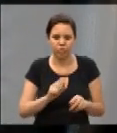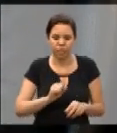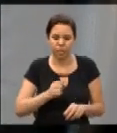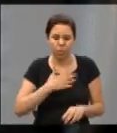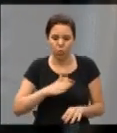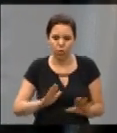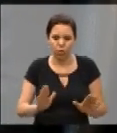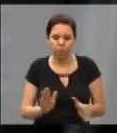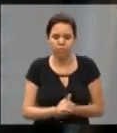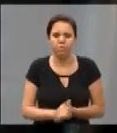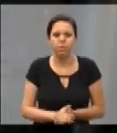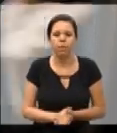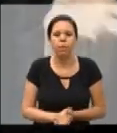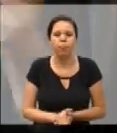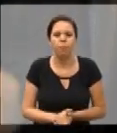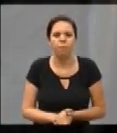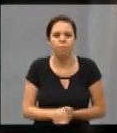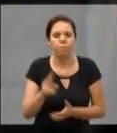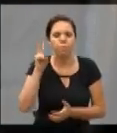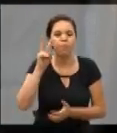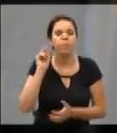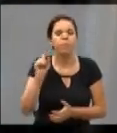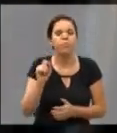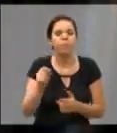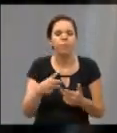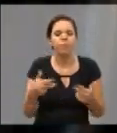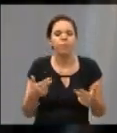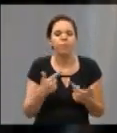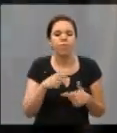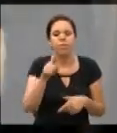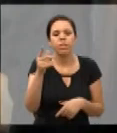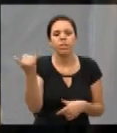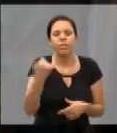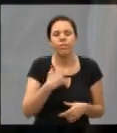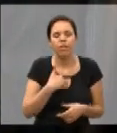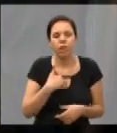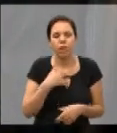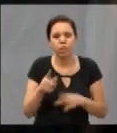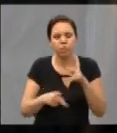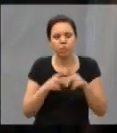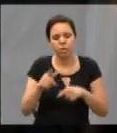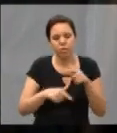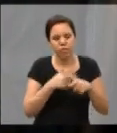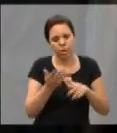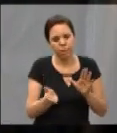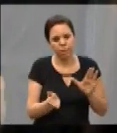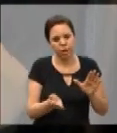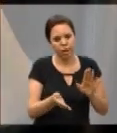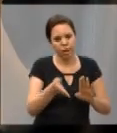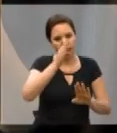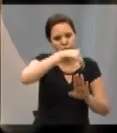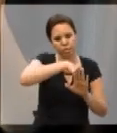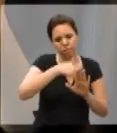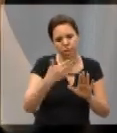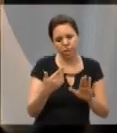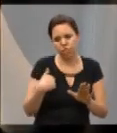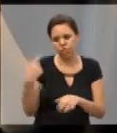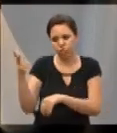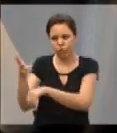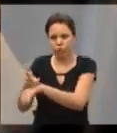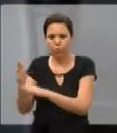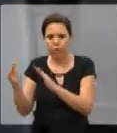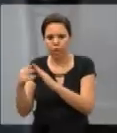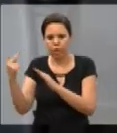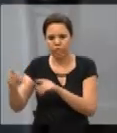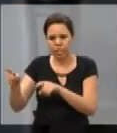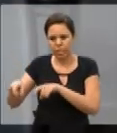pouquinho bravo, mas eu lembrei de uma coisa engraçada que você falou de bastidores, que a gente foi filmar numa casa,